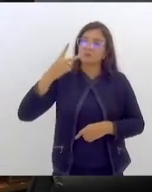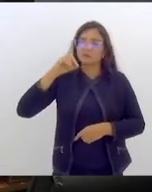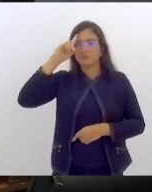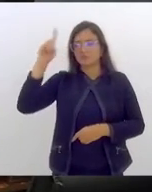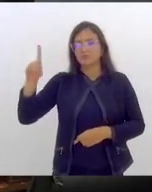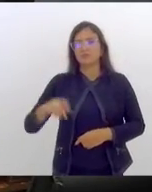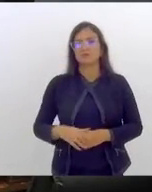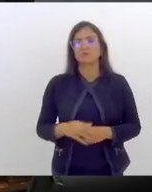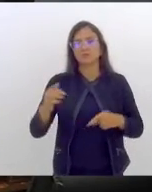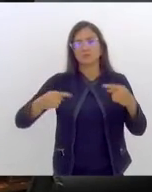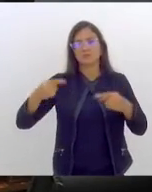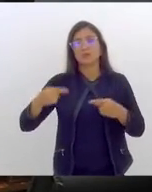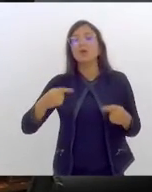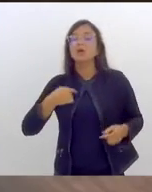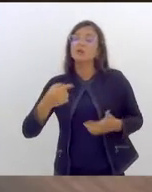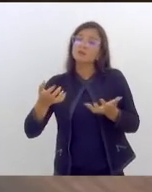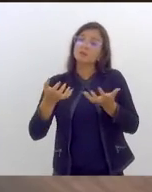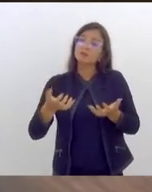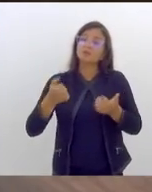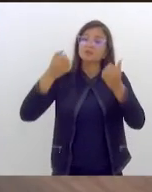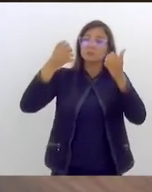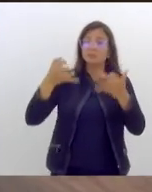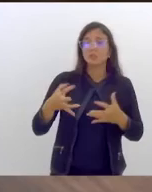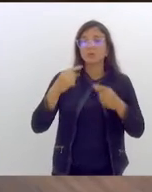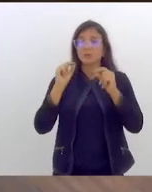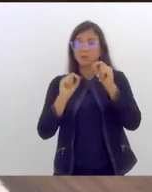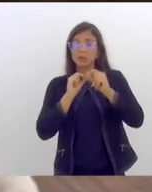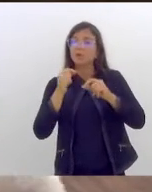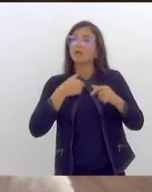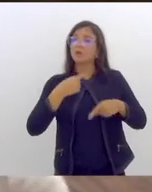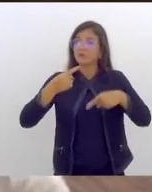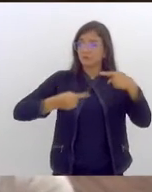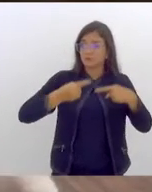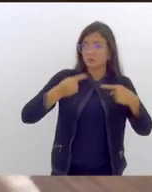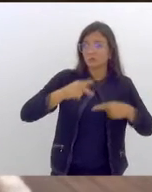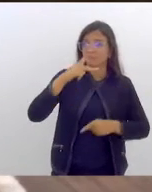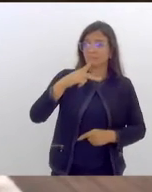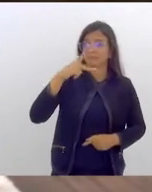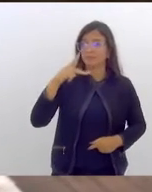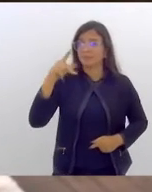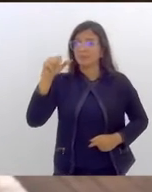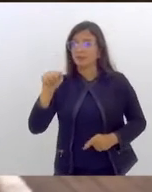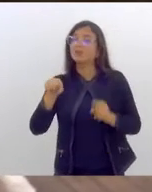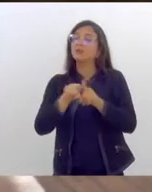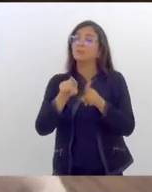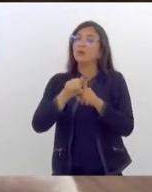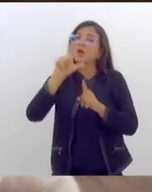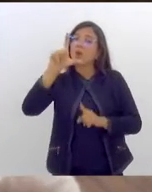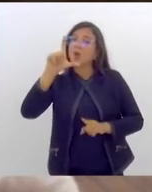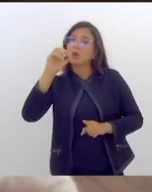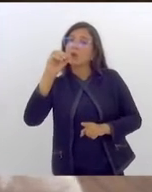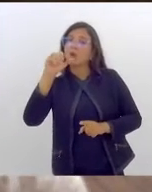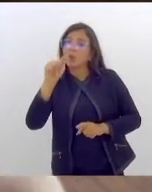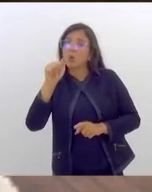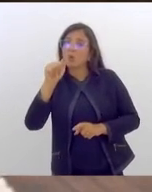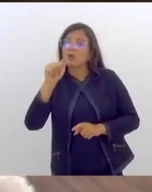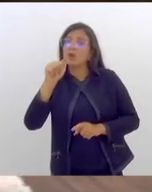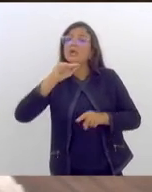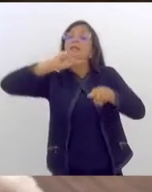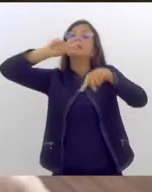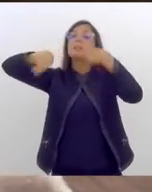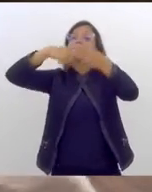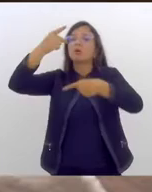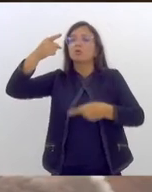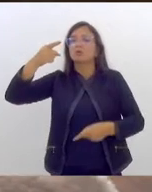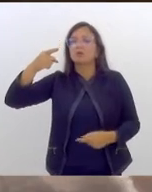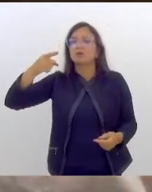afirmar que eu vou discutir o PPA e a Lua no segundo dia para